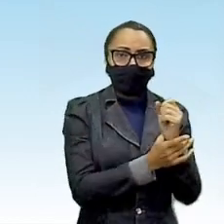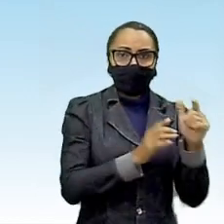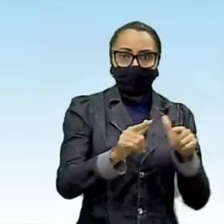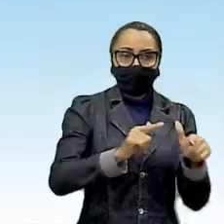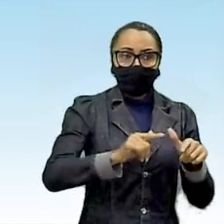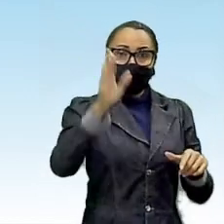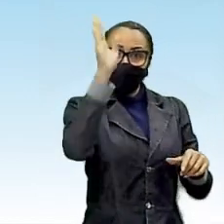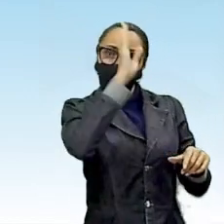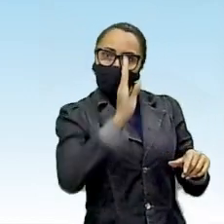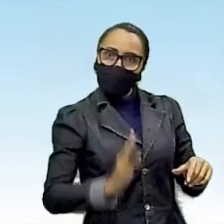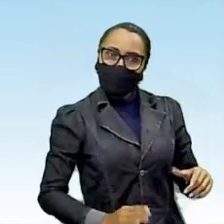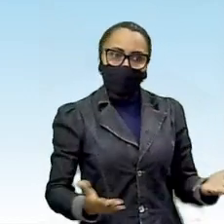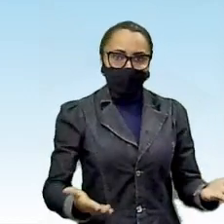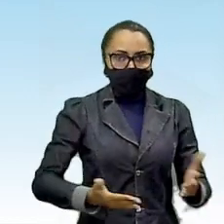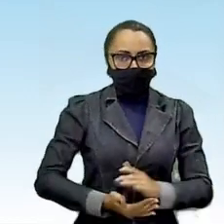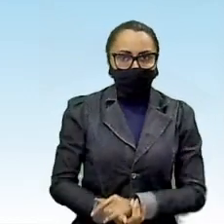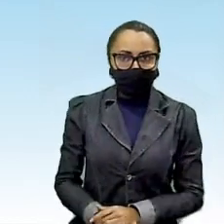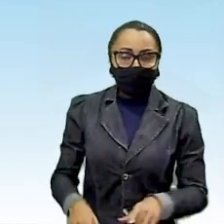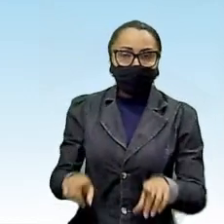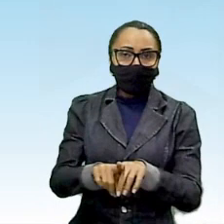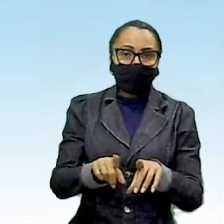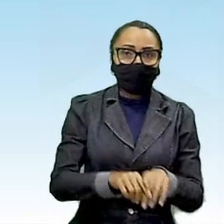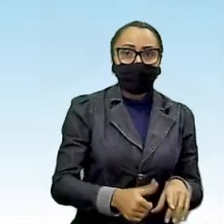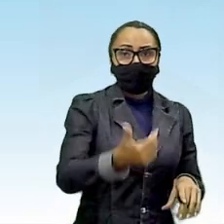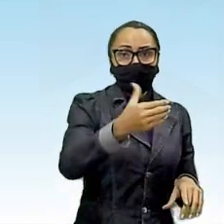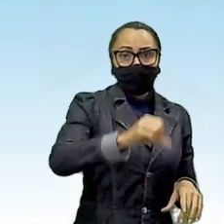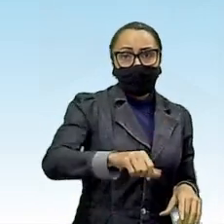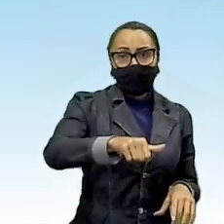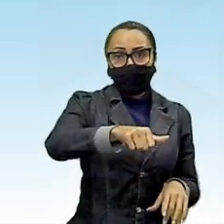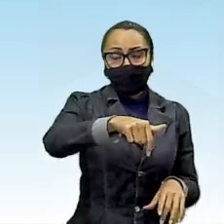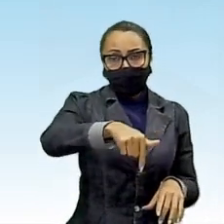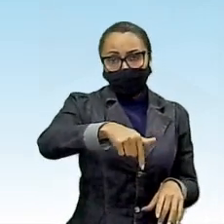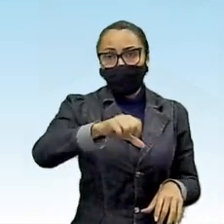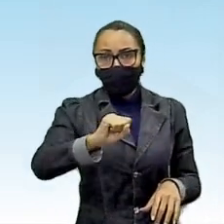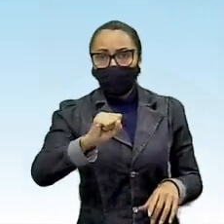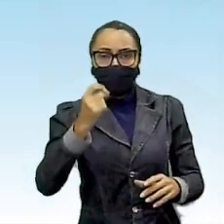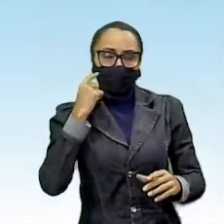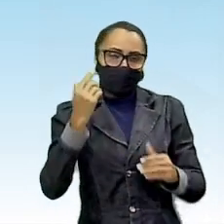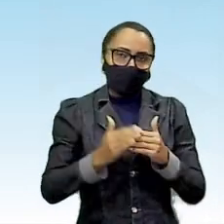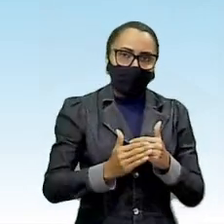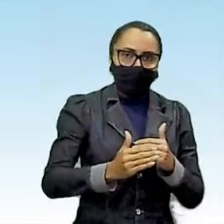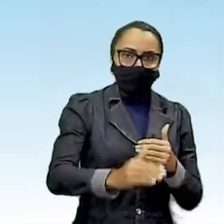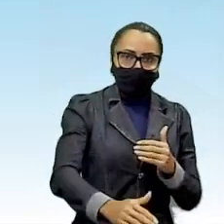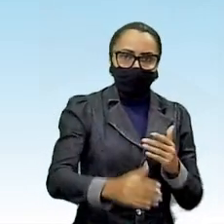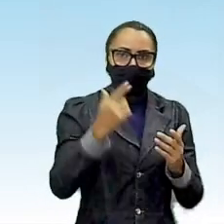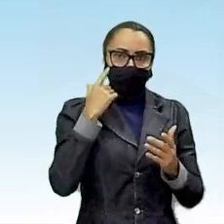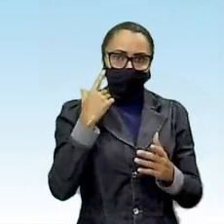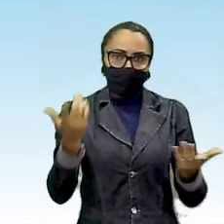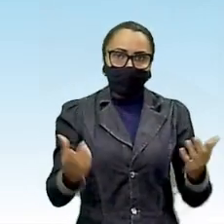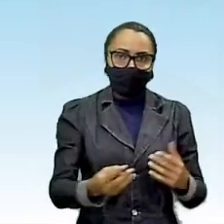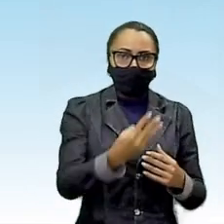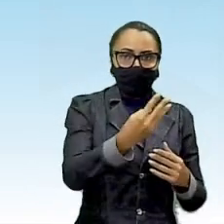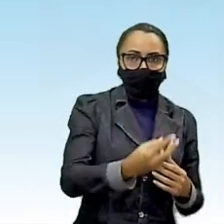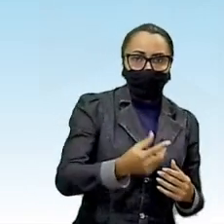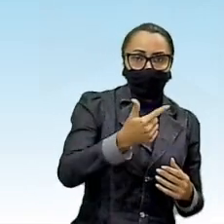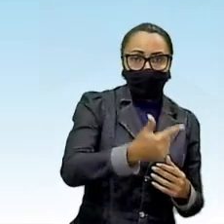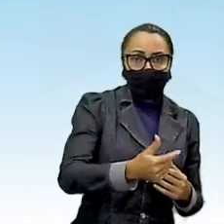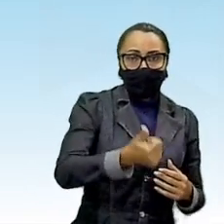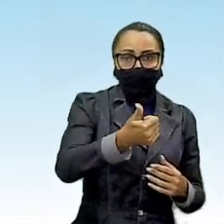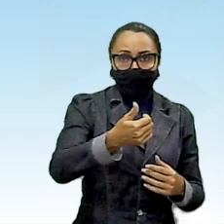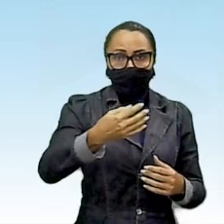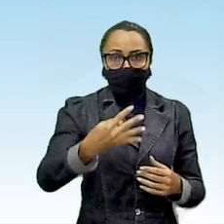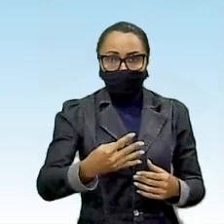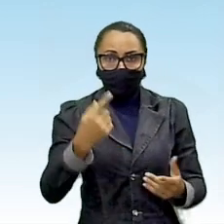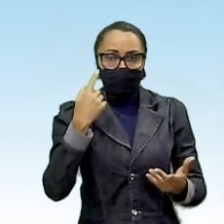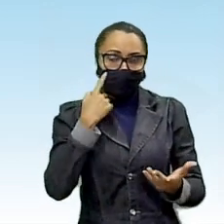no Brasil. E também em 1978, né, a partir da portaria 3.214,